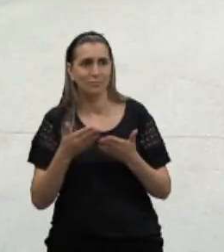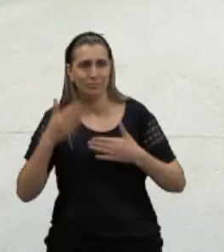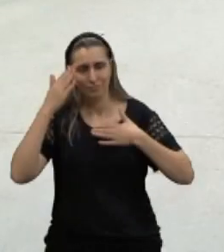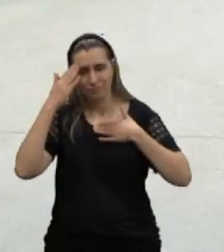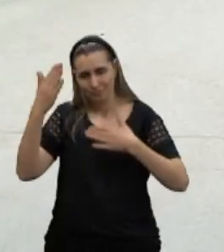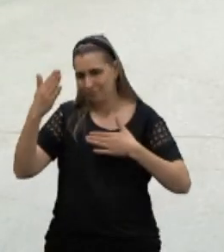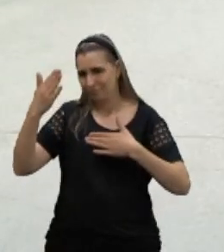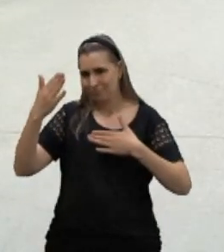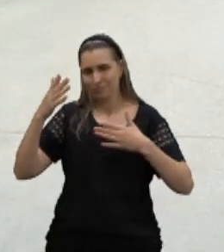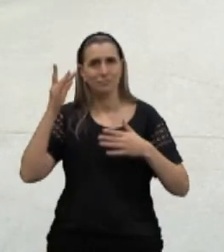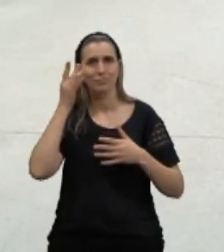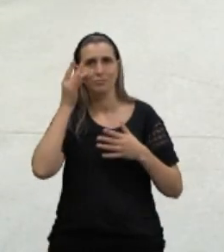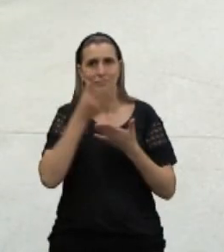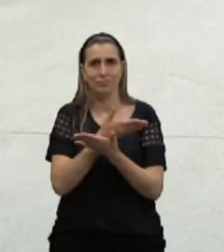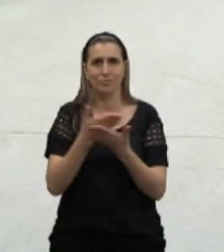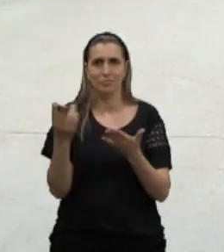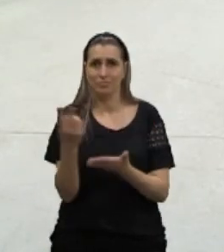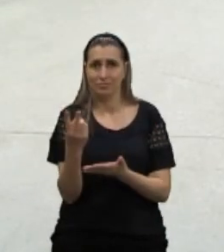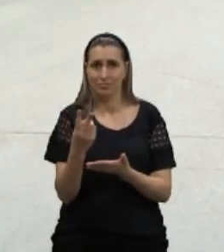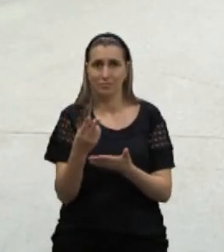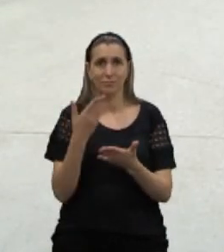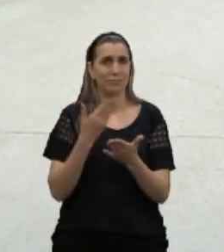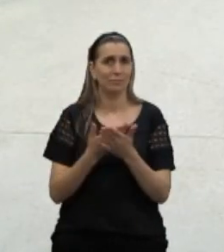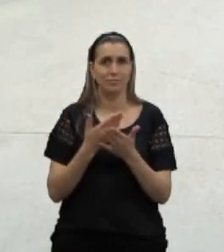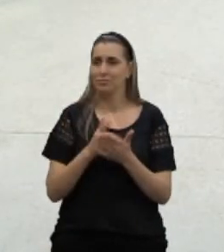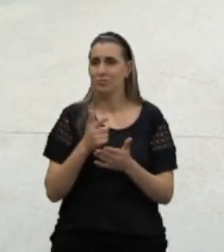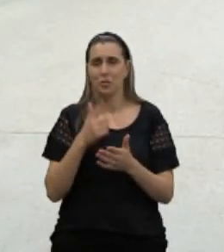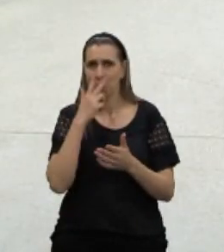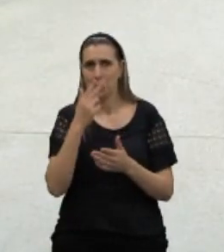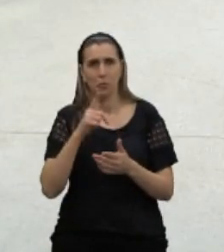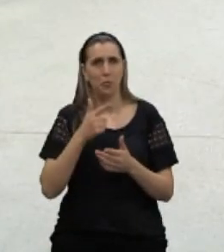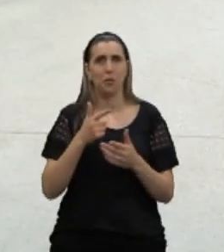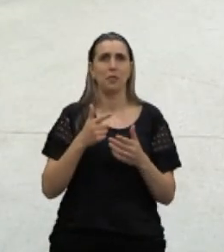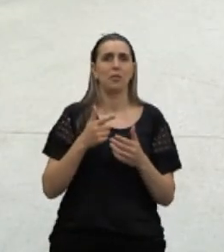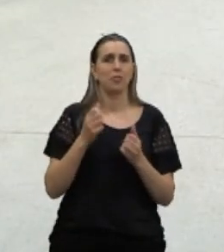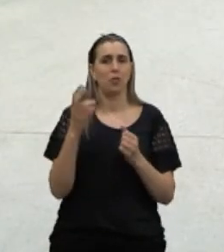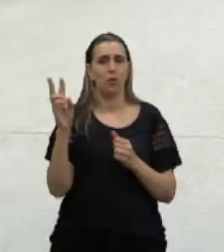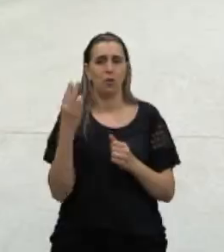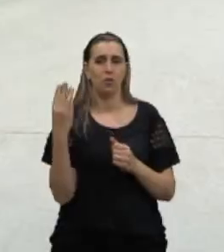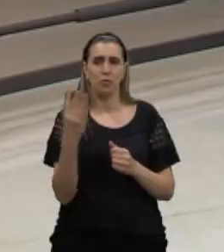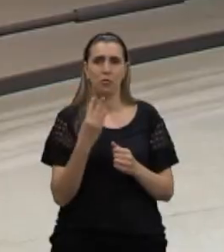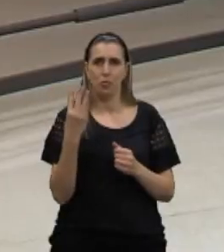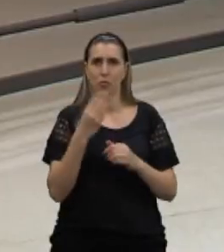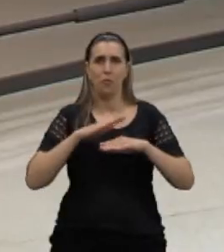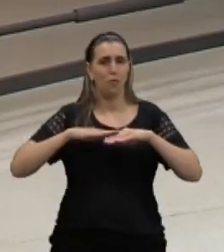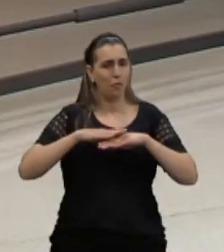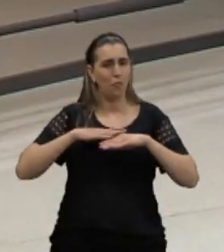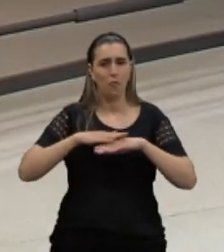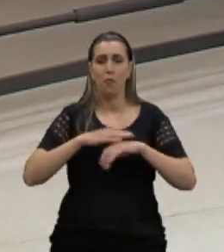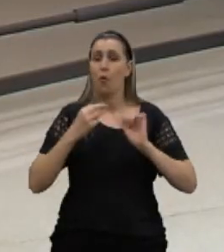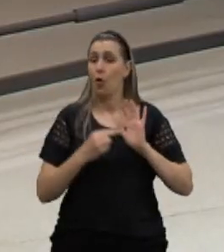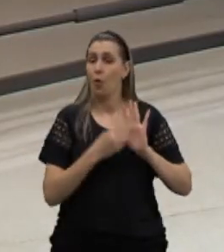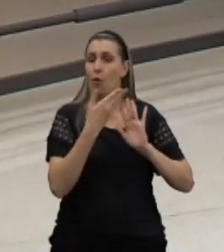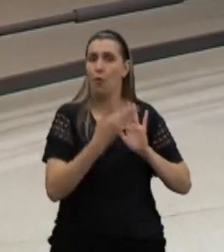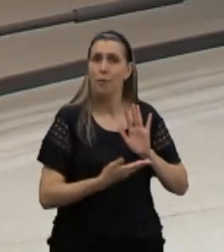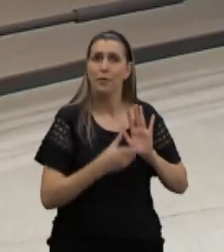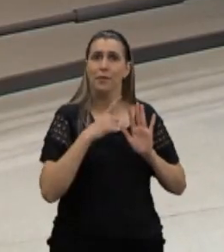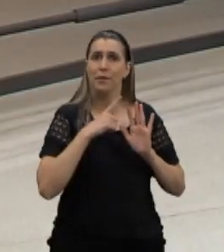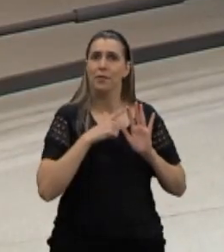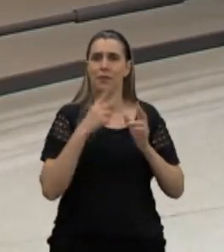Agradeço demais a presença de vocês. Eu acho que essa aula não seria a mesma se a gente não tivesse dialogado. Eu acho que isso mostra como a gente